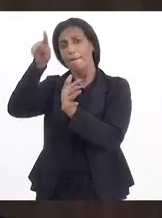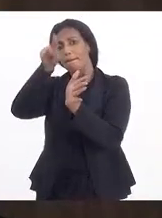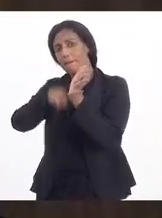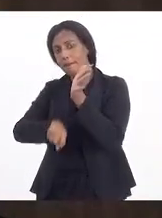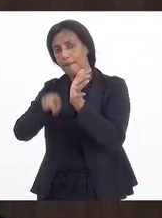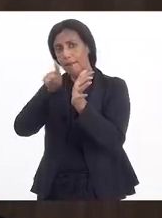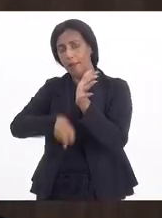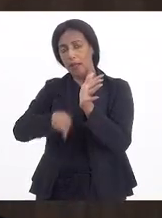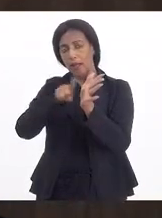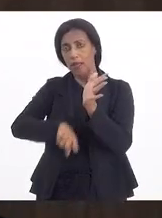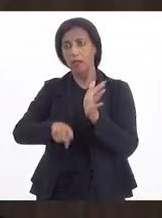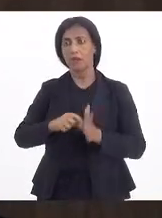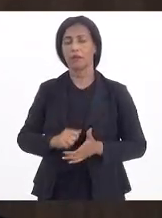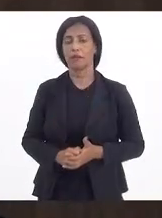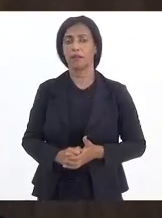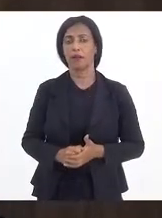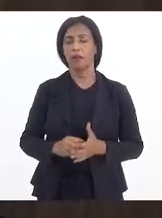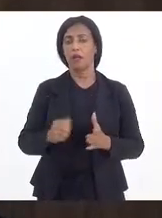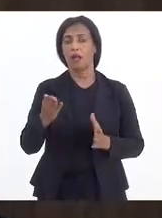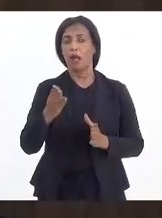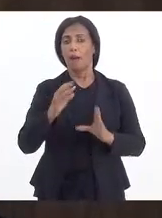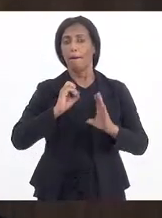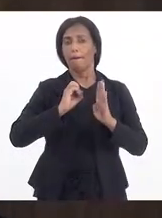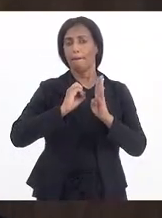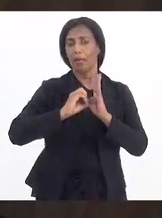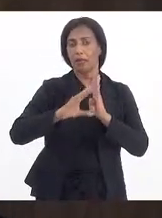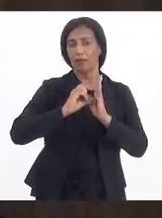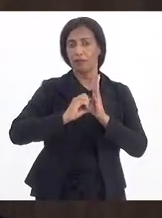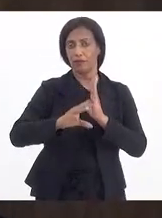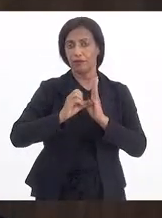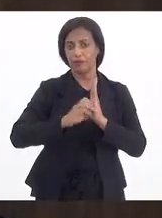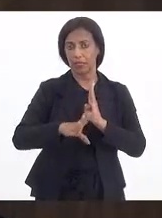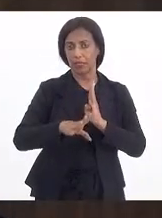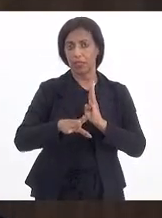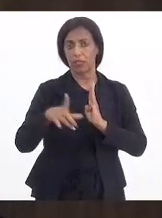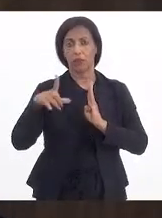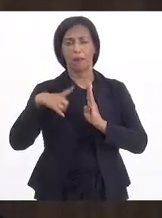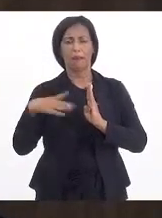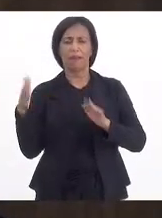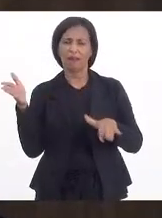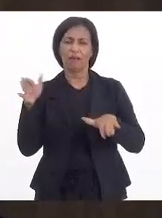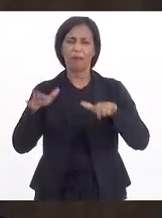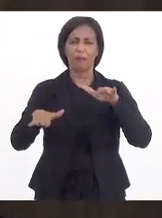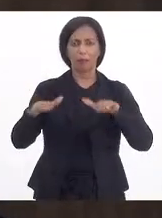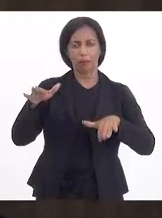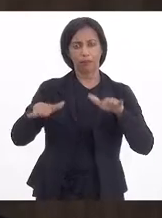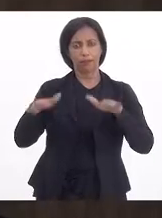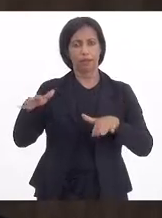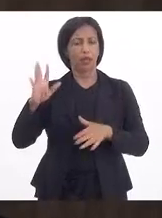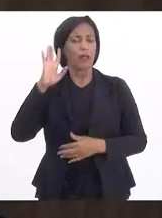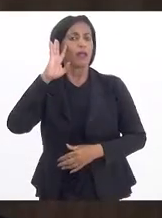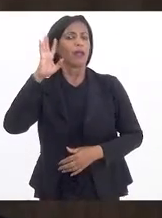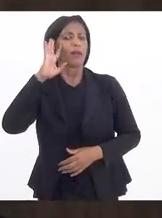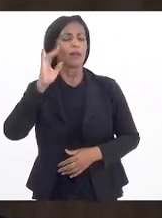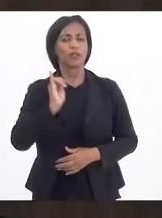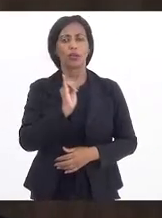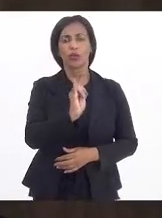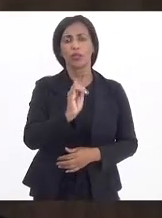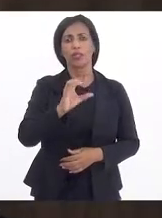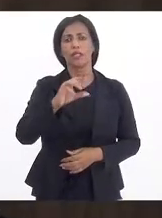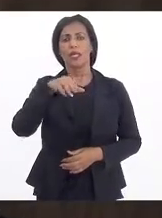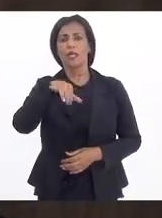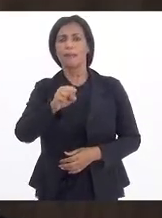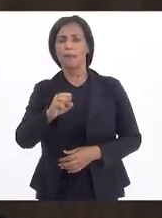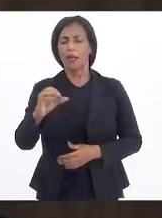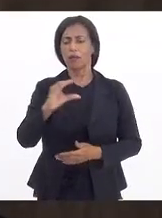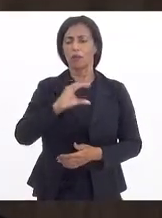Custom é beneficiada para ter uma ponderação Imagine que o cms